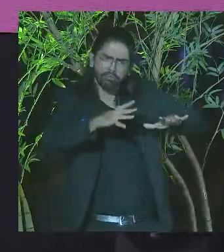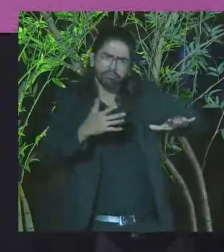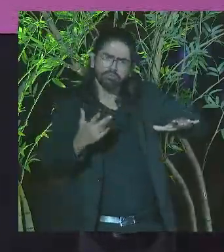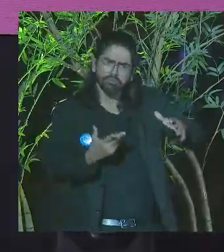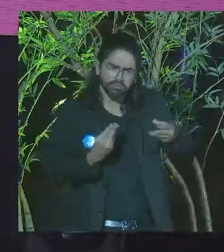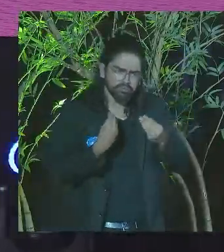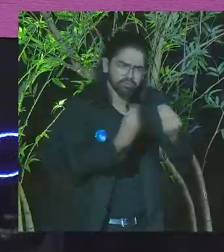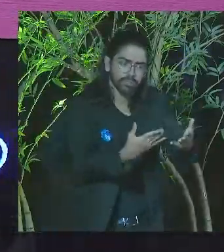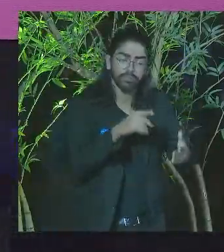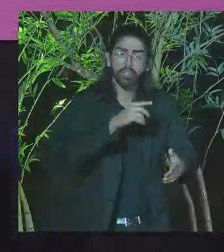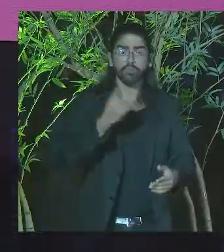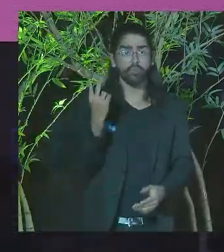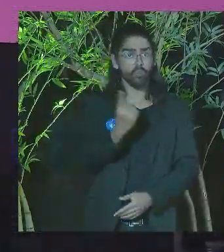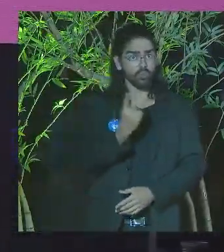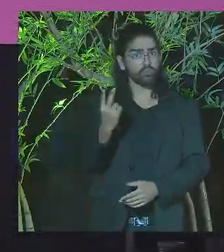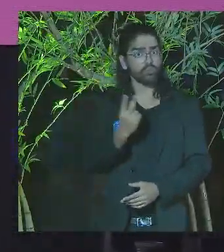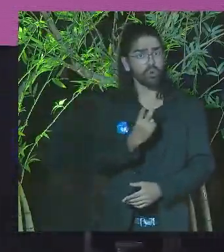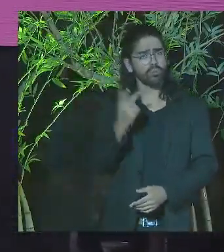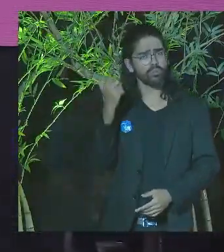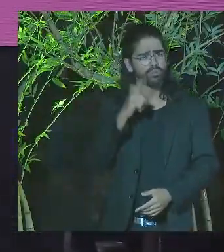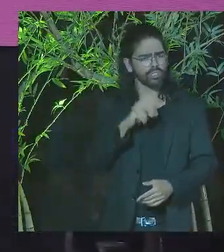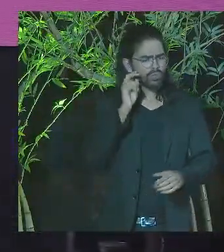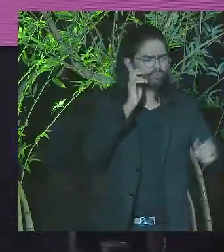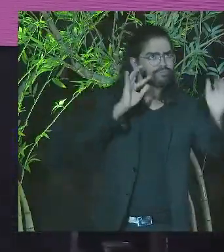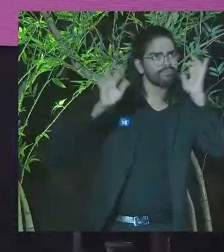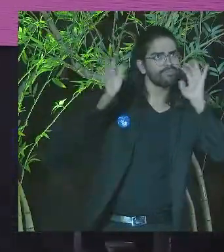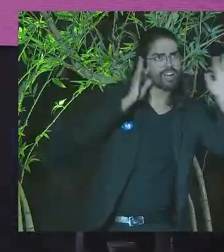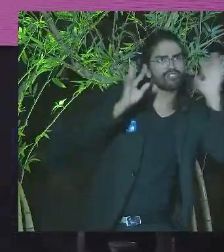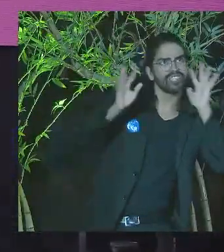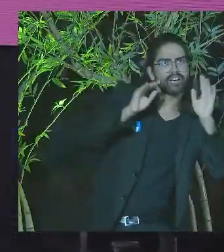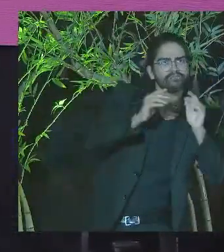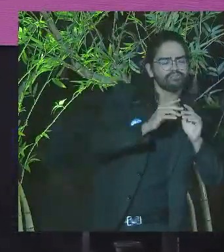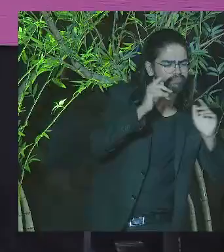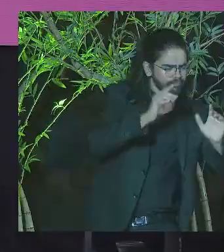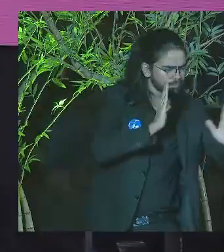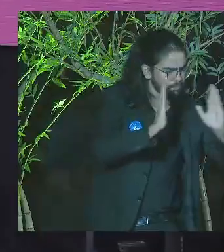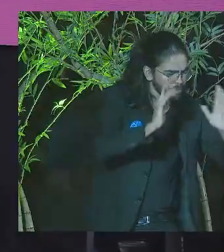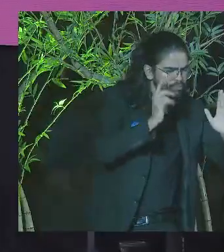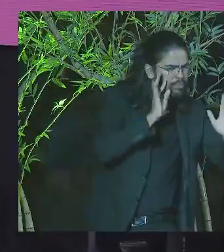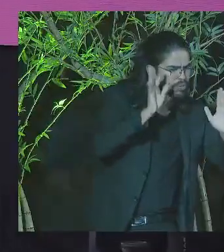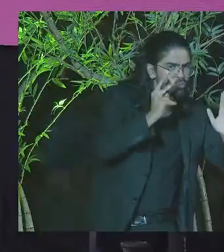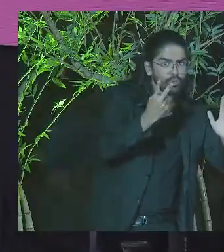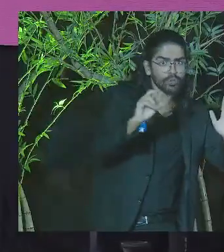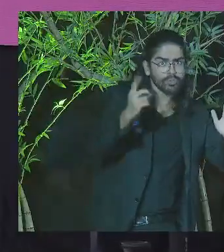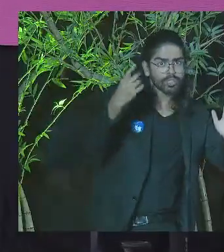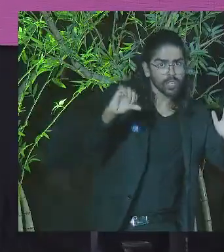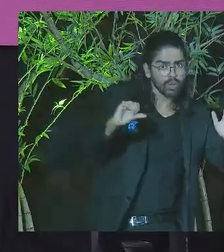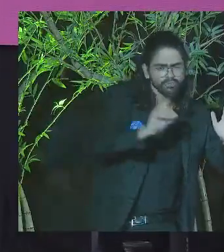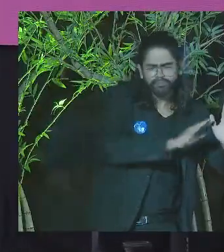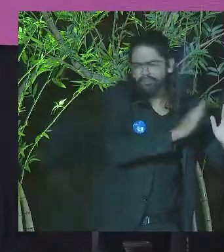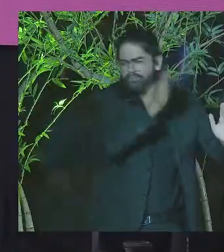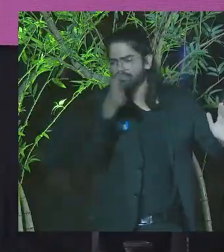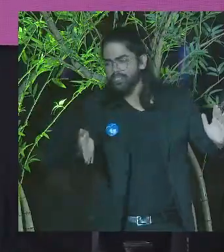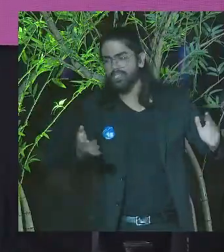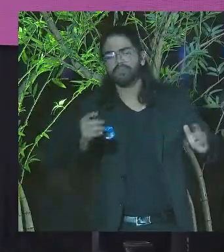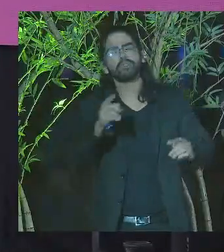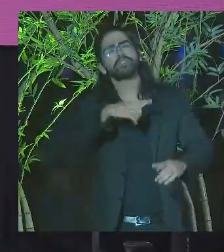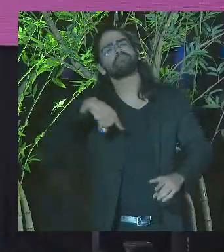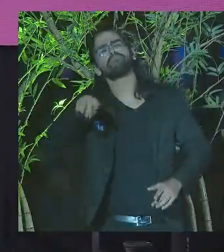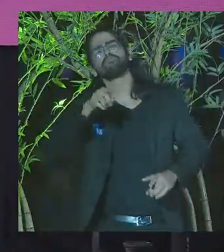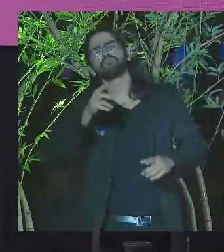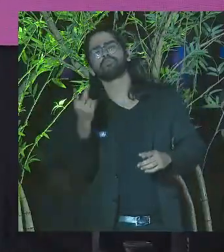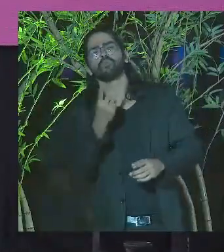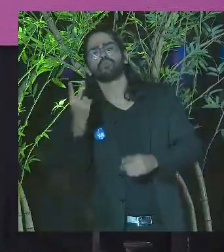esse é um casal que conseguiu projetar 2019. E que, depois deles, eles queriam